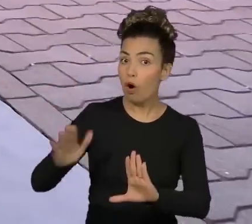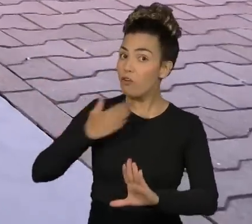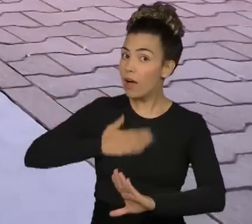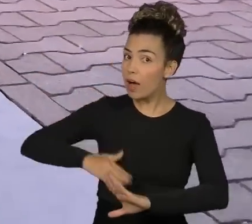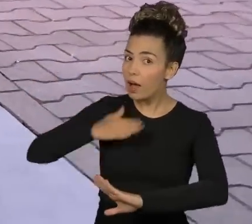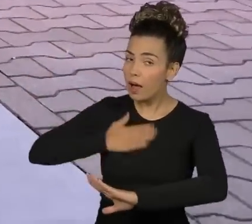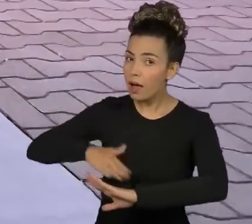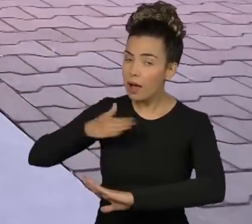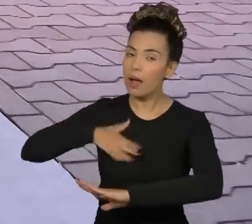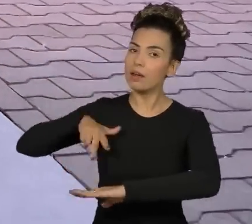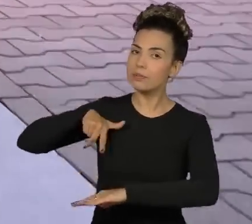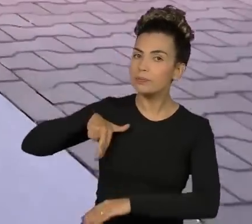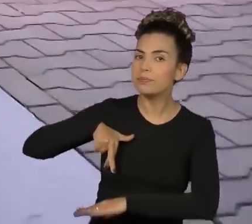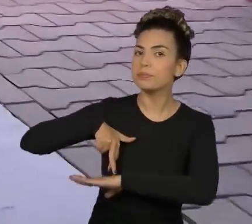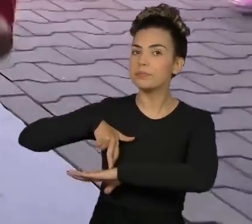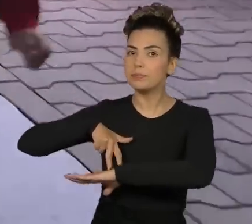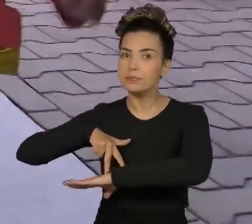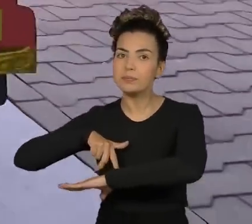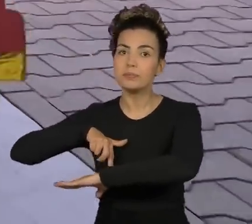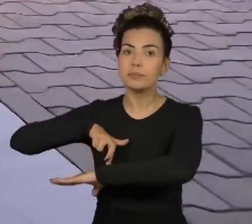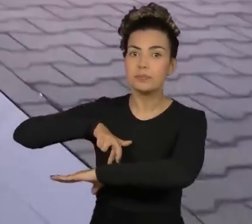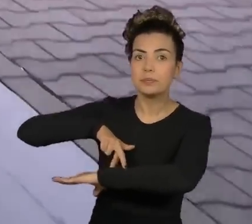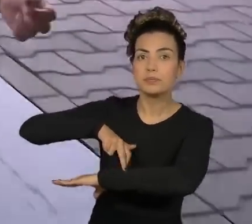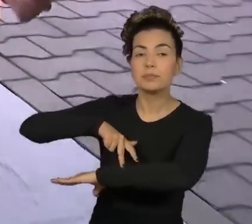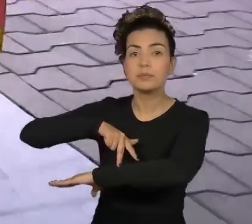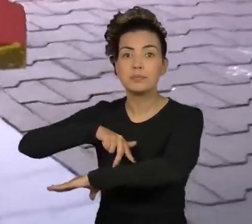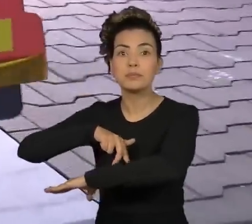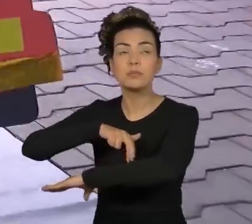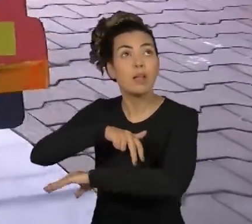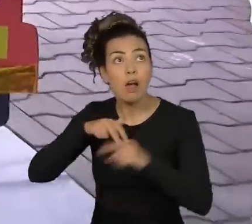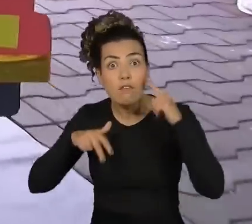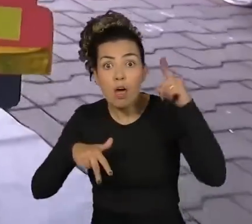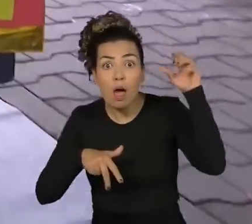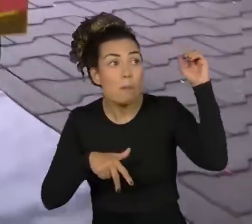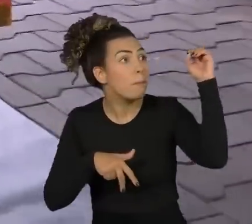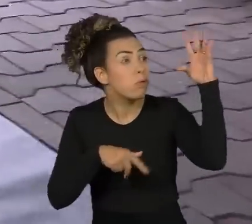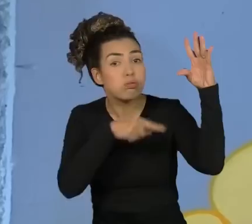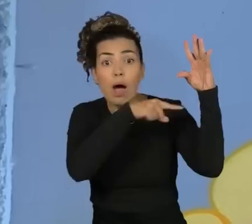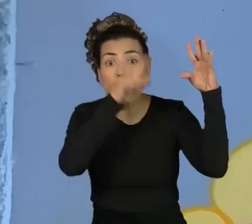devagarzinho. E aí o farol vai ficando amarelo,